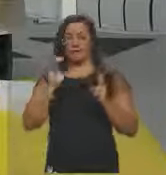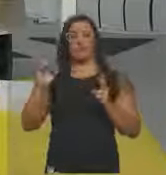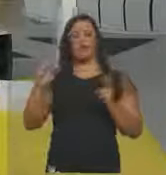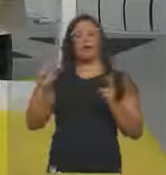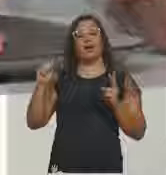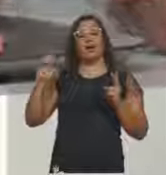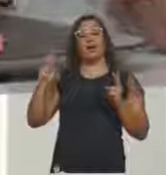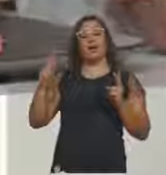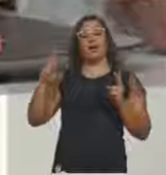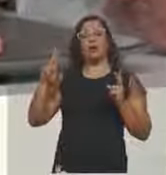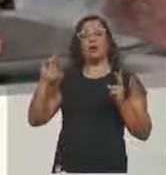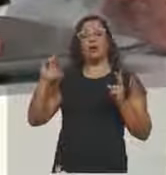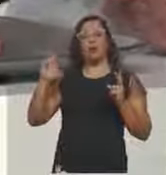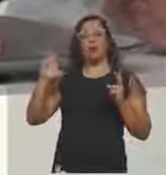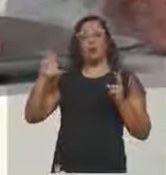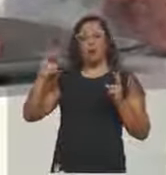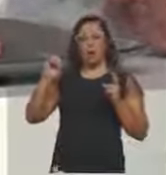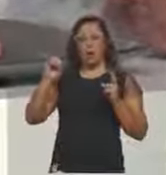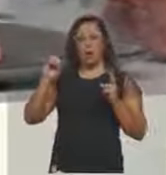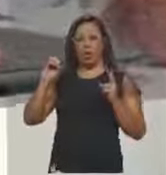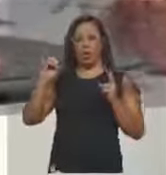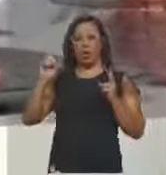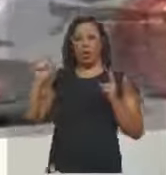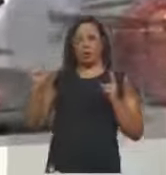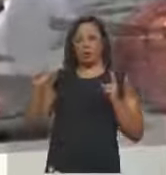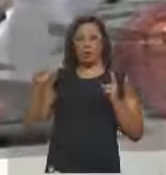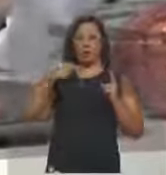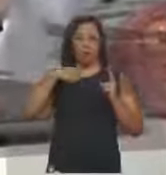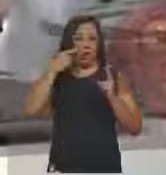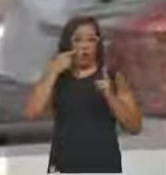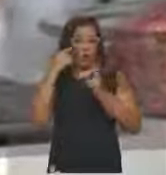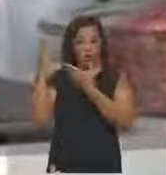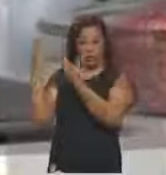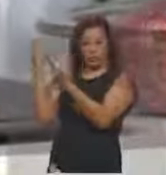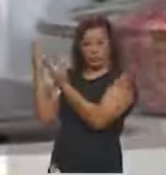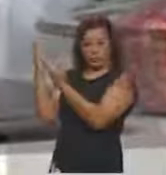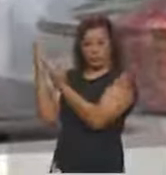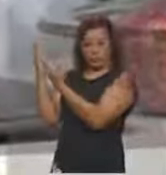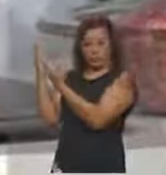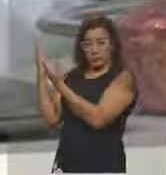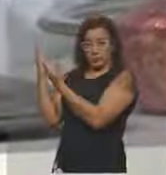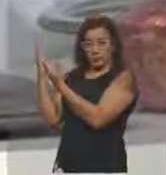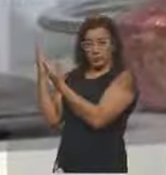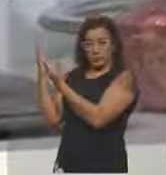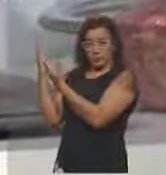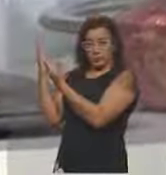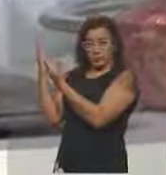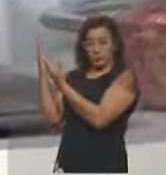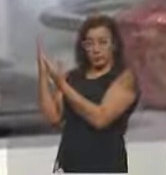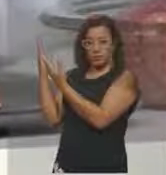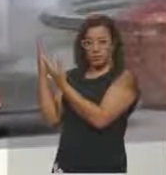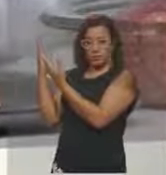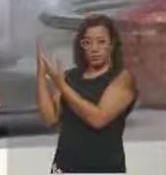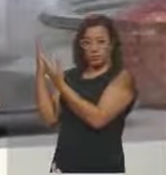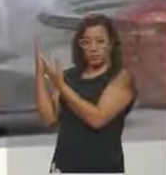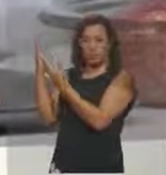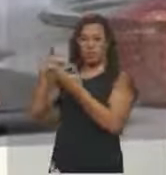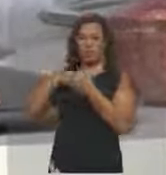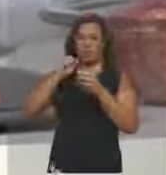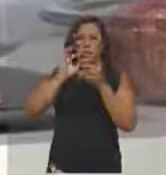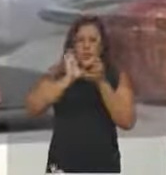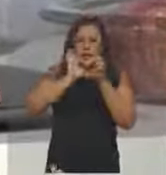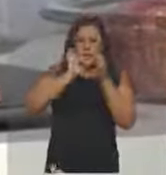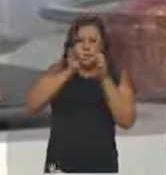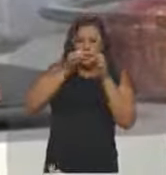é essa parte aqui do coração que eu estou pegando, isso que é a aurícula. Falei para você que a aurícula é um tecido bem